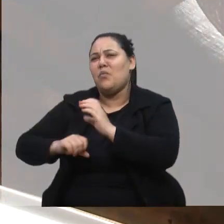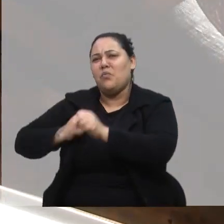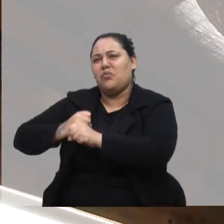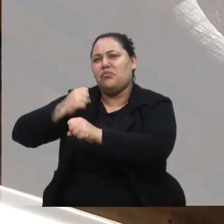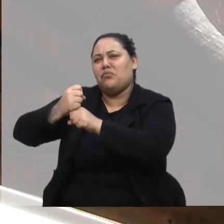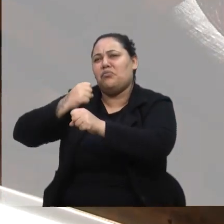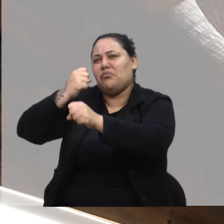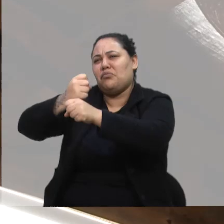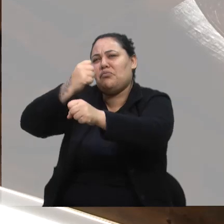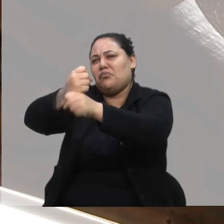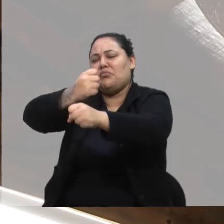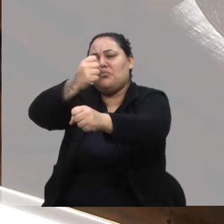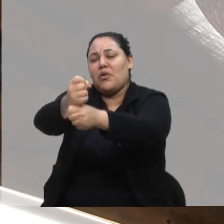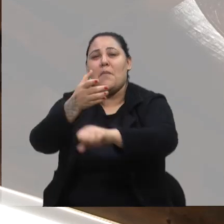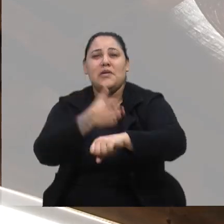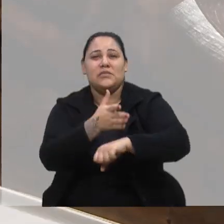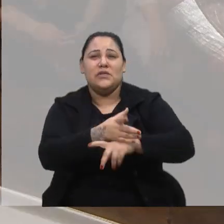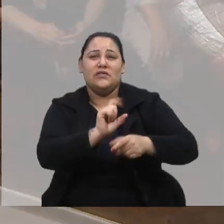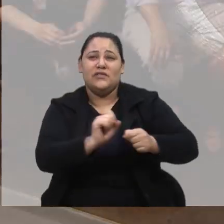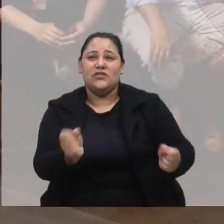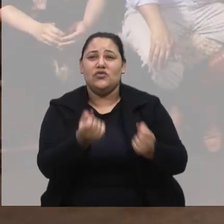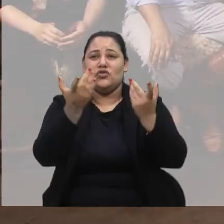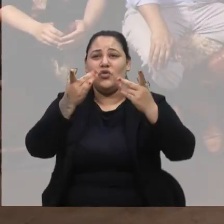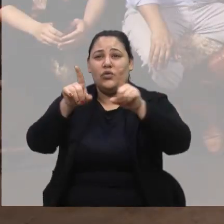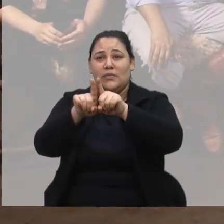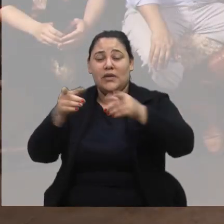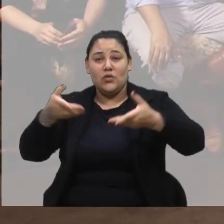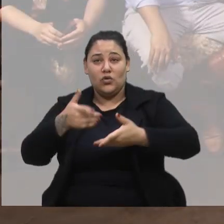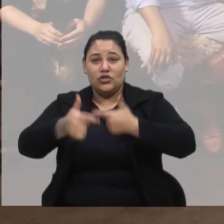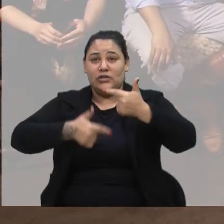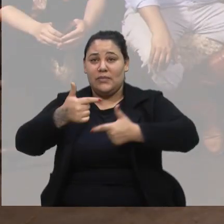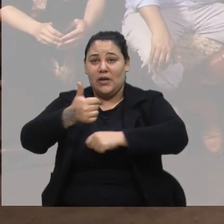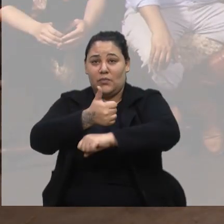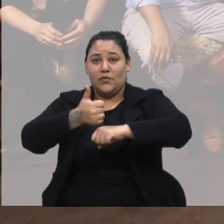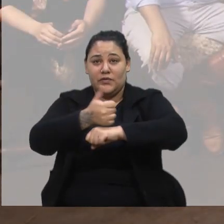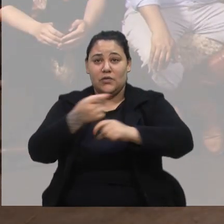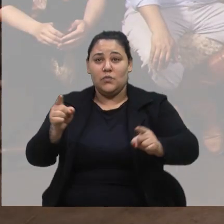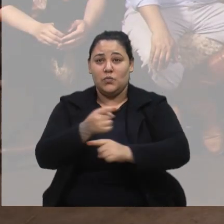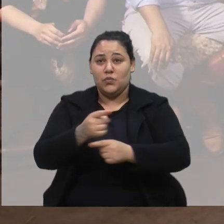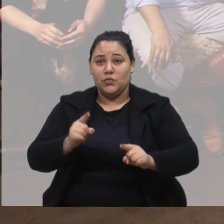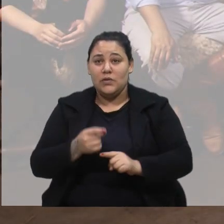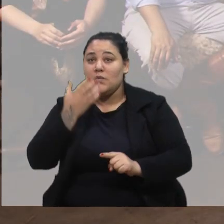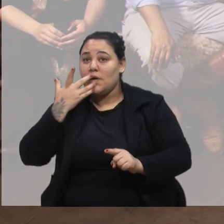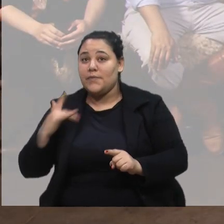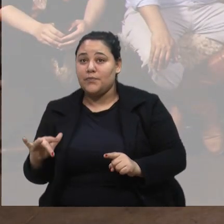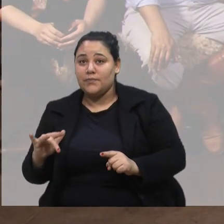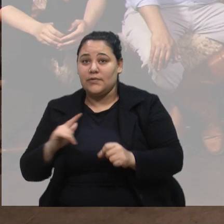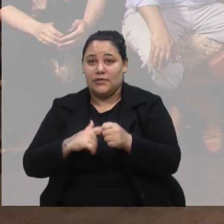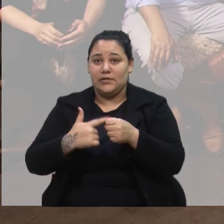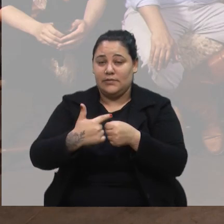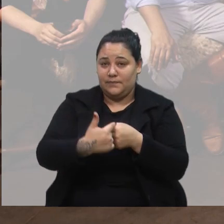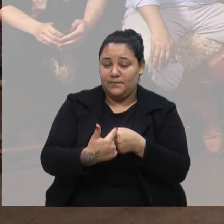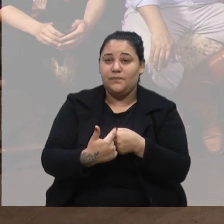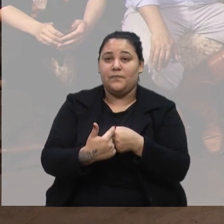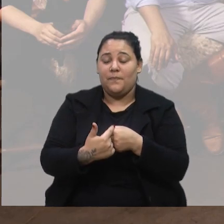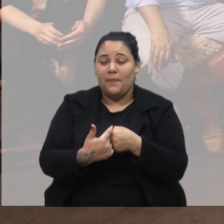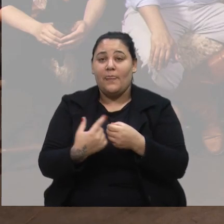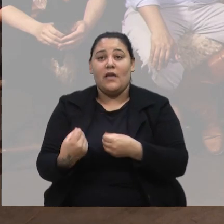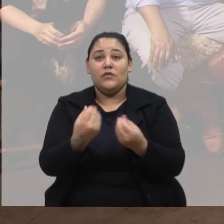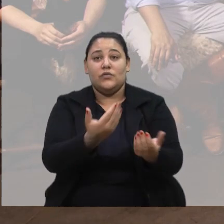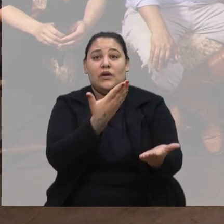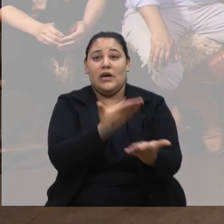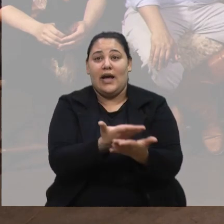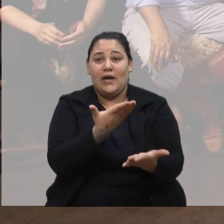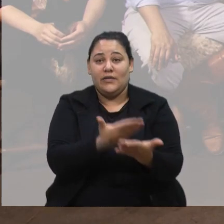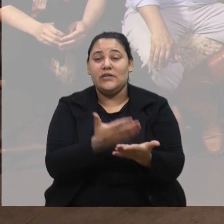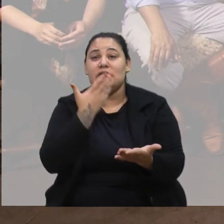tocando, participando, fazendo shows. Hoje em dia eu atuo como professor de musicalização infantil na cidade, dou aula nas escolas infantis